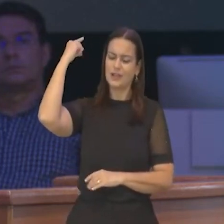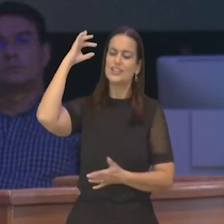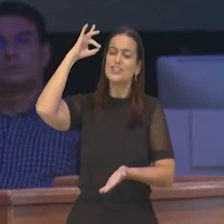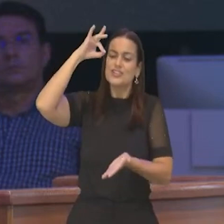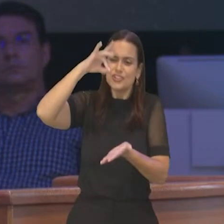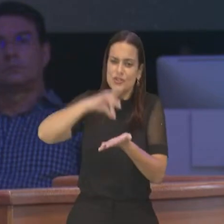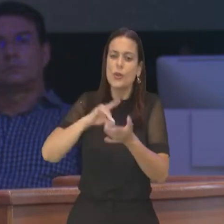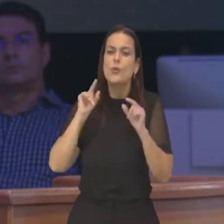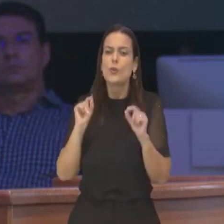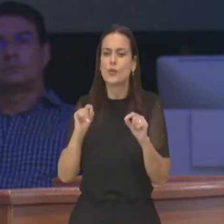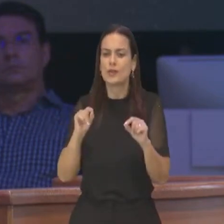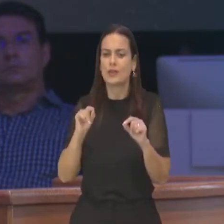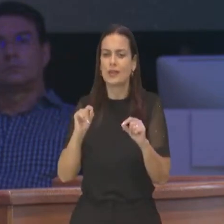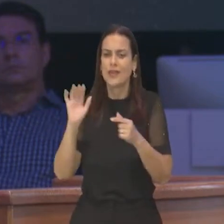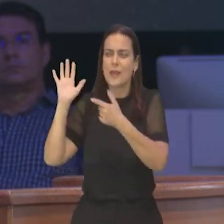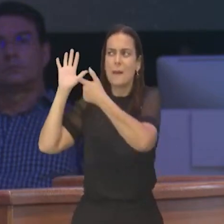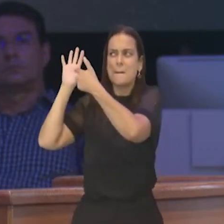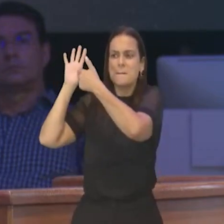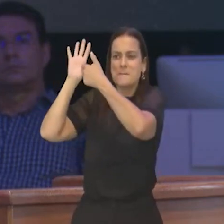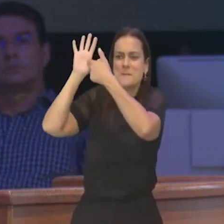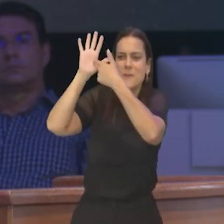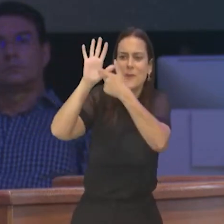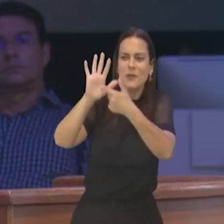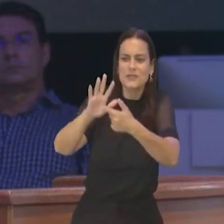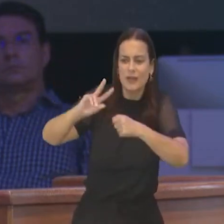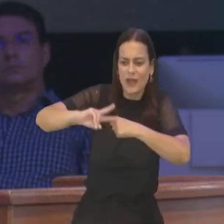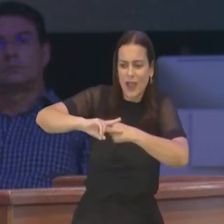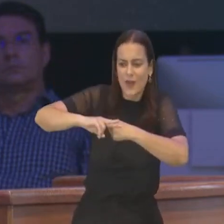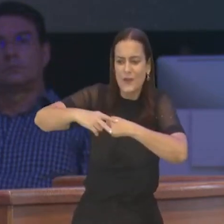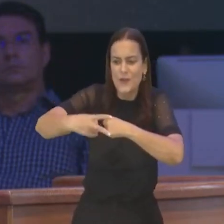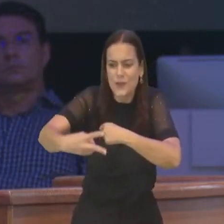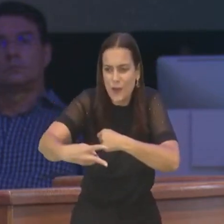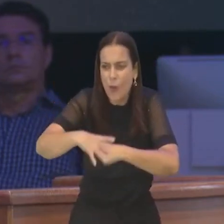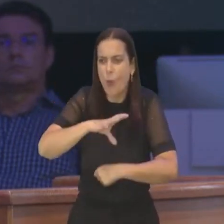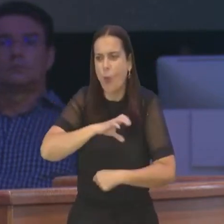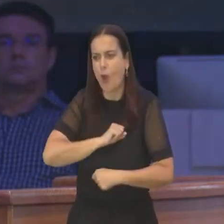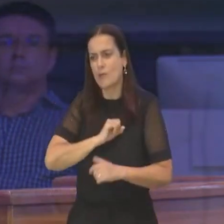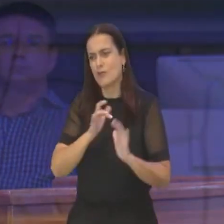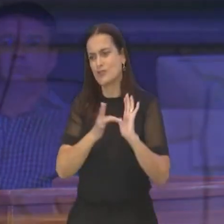era um reflexo do amor sacrificial de Cristo.